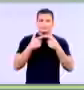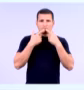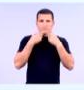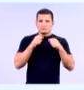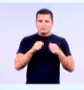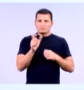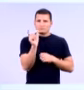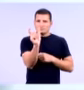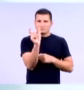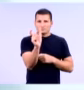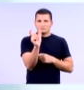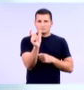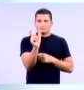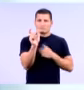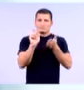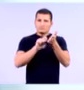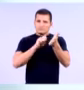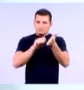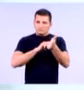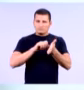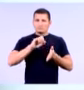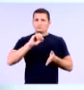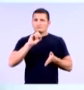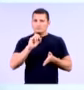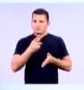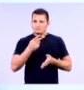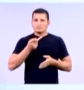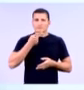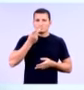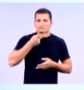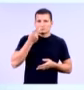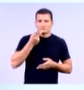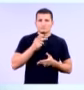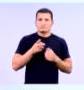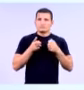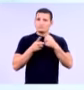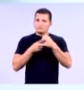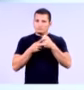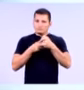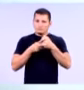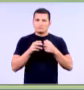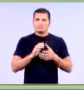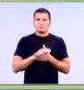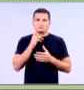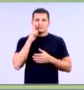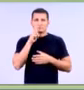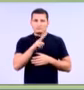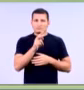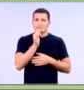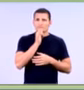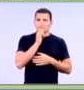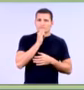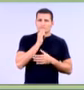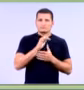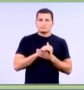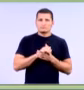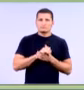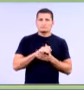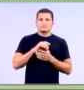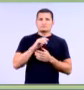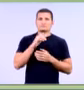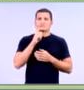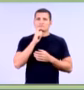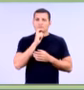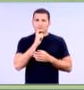emprega a palavra escrita ou falada, o verbo. Vejamos no exemplo, gelo